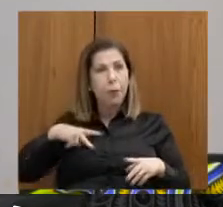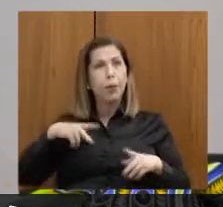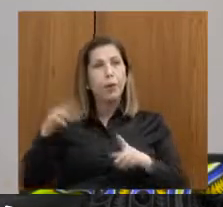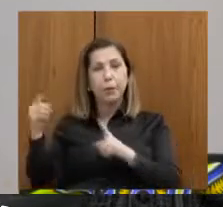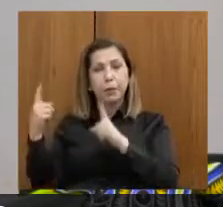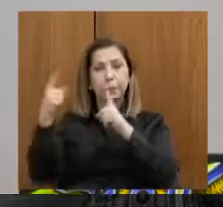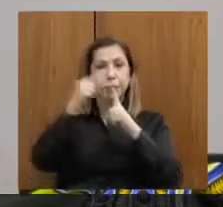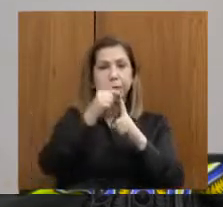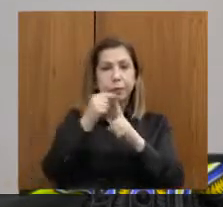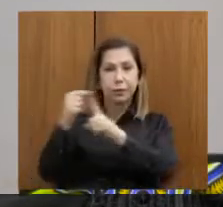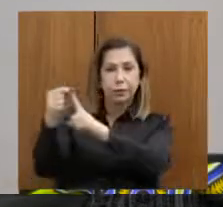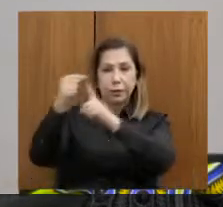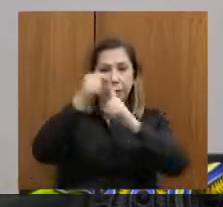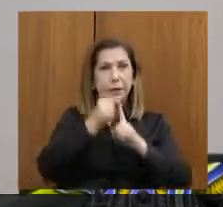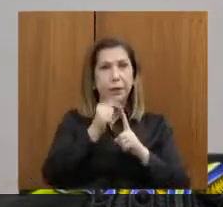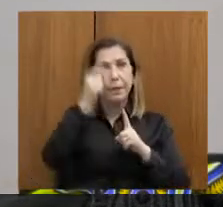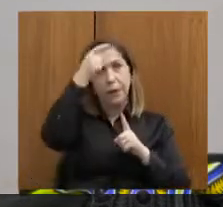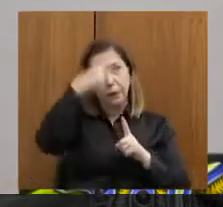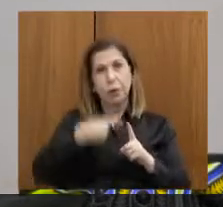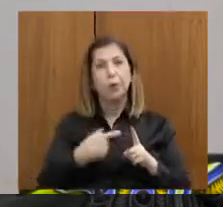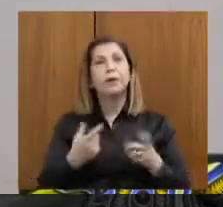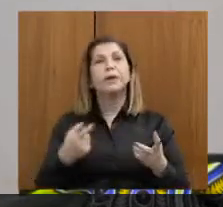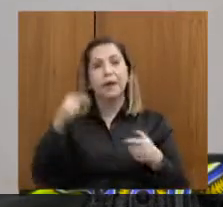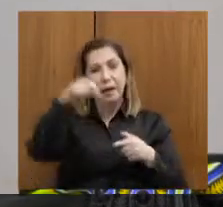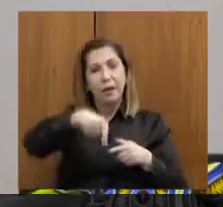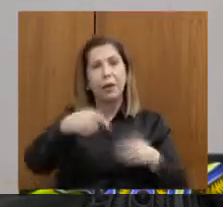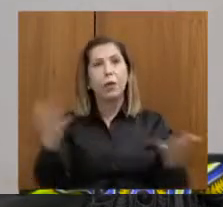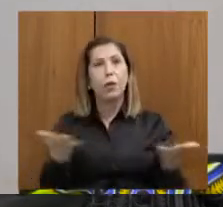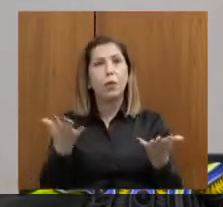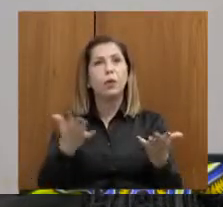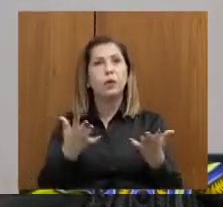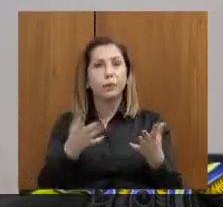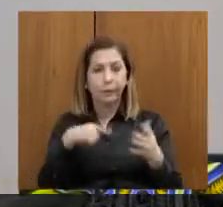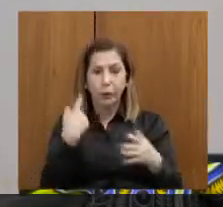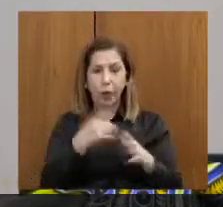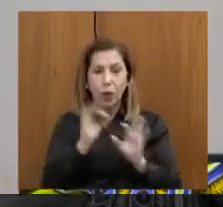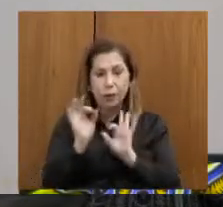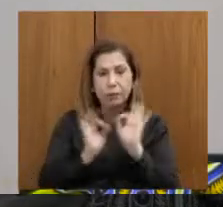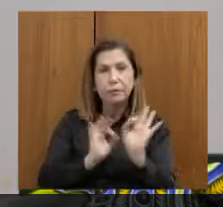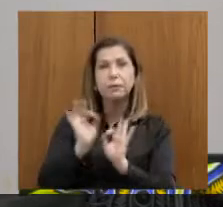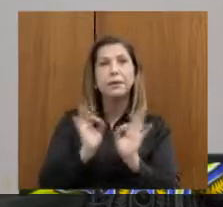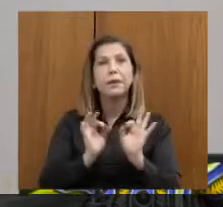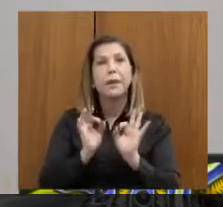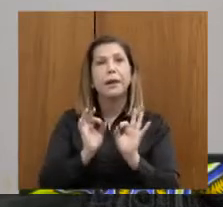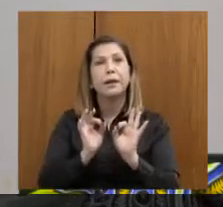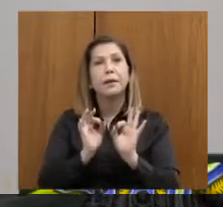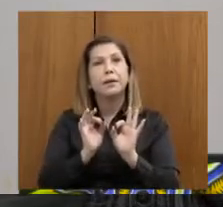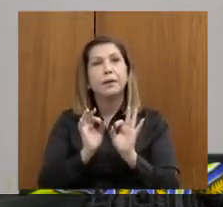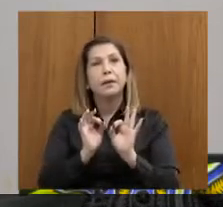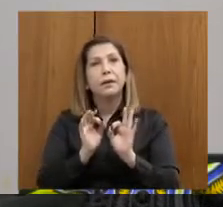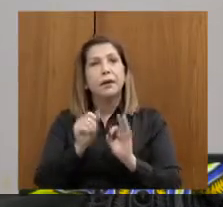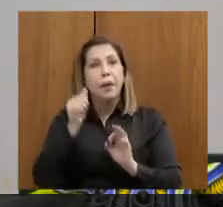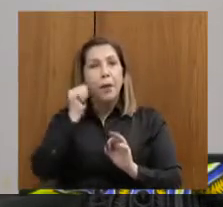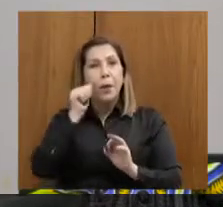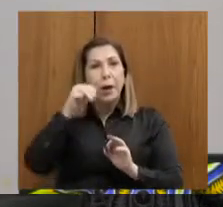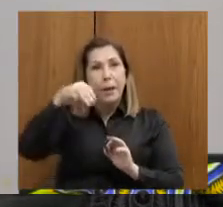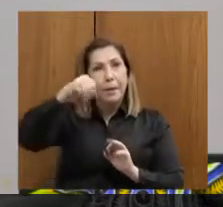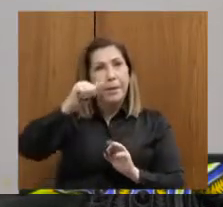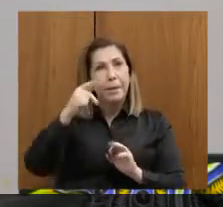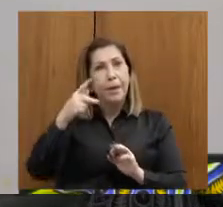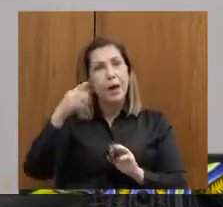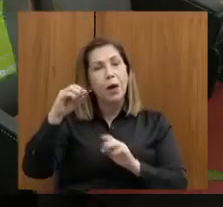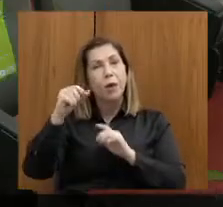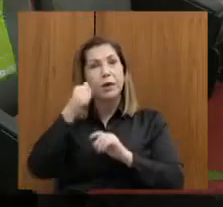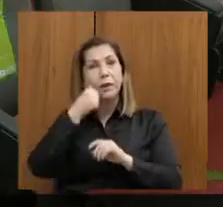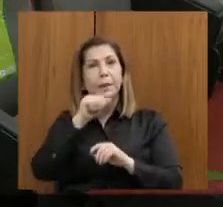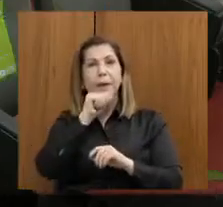porque isso também é importante nós estamos preparando E é isso que a uma cota lhe disse